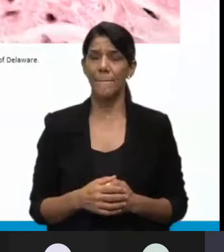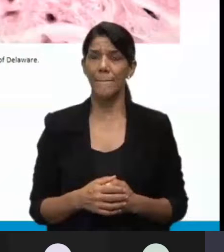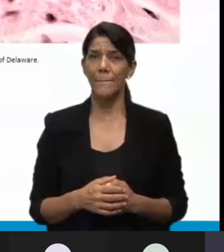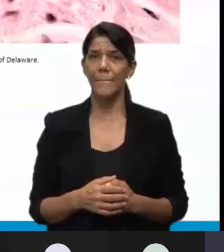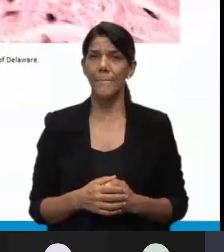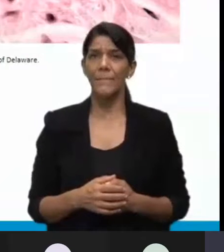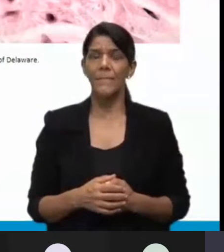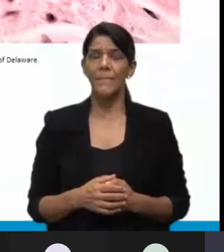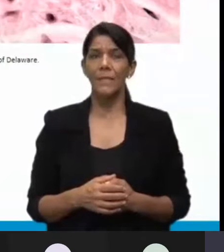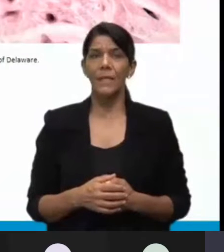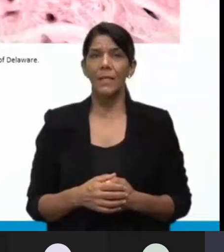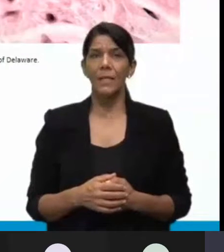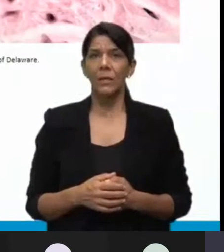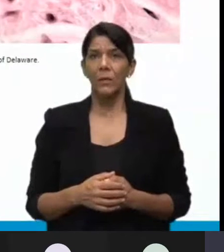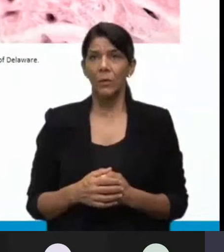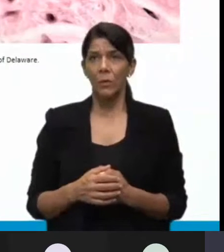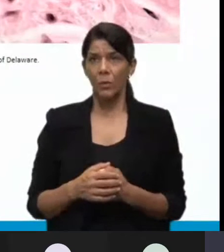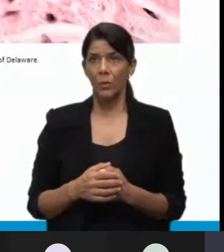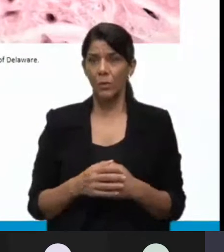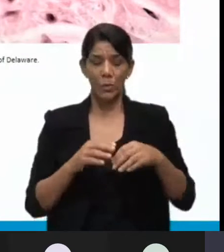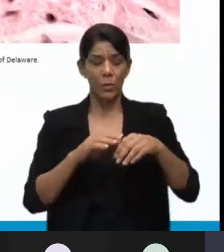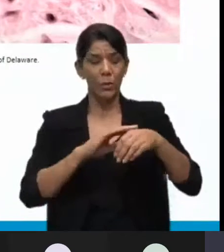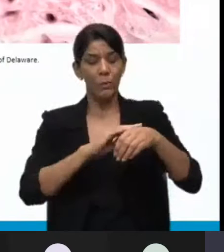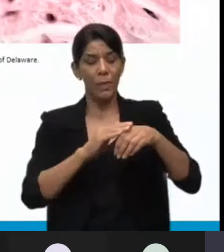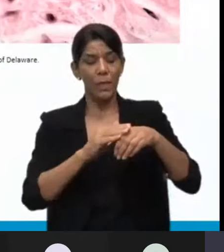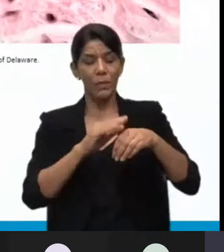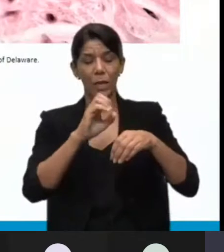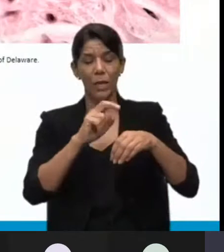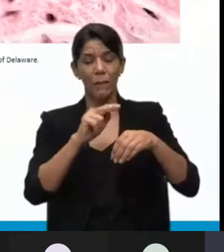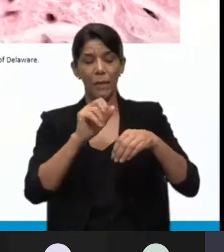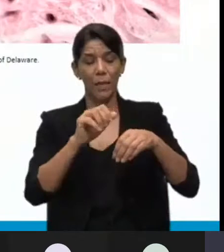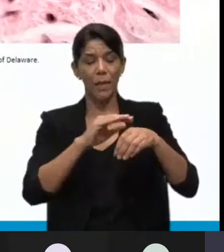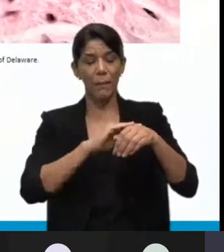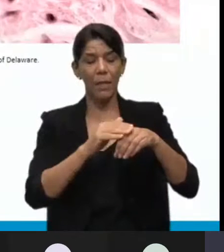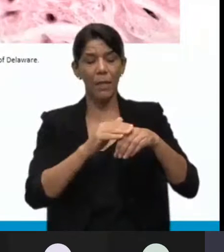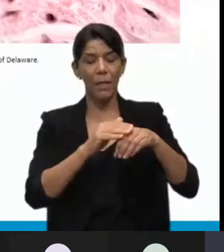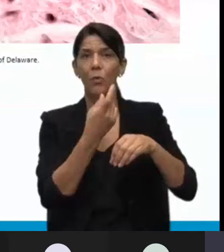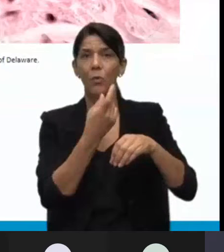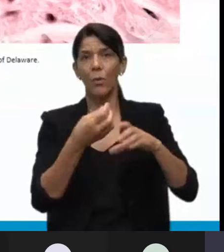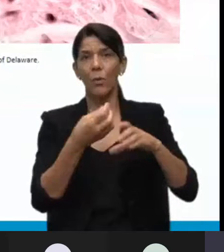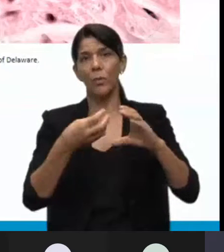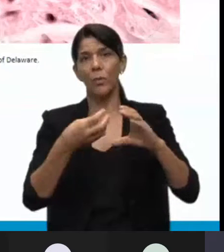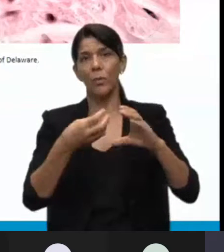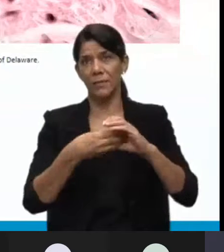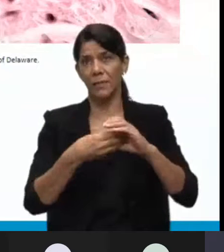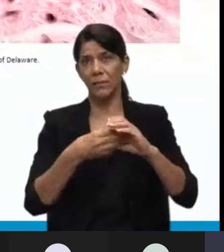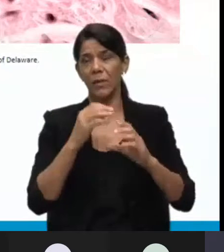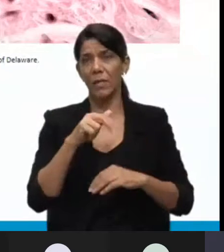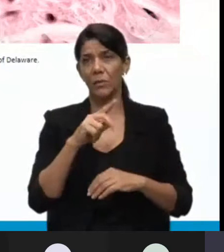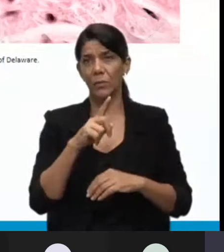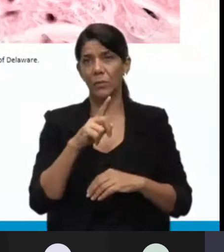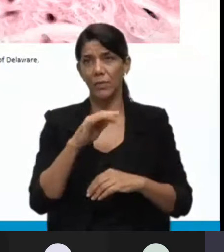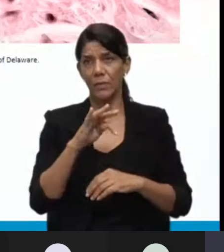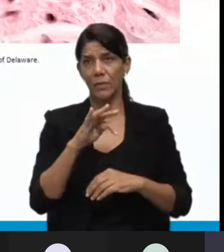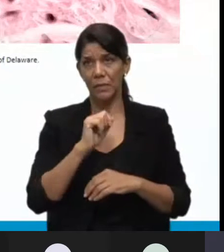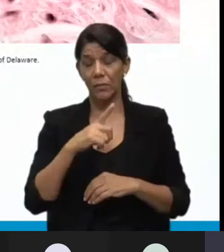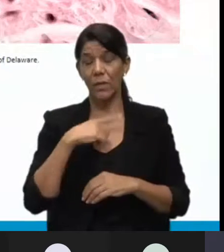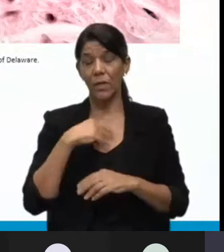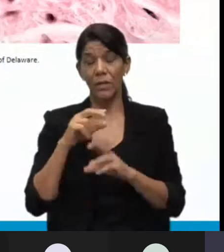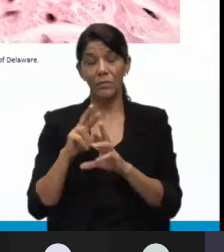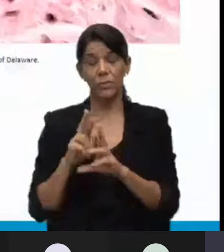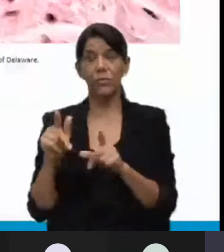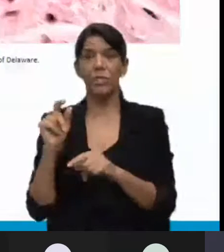Endotélio, tá? Então, o capilar sanguíneo, a parede dele é formada por uma única camada de células endoteliais. Então,